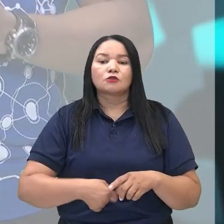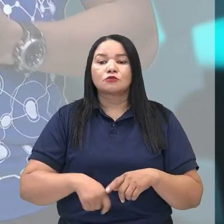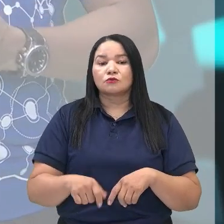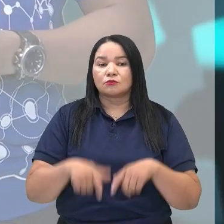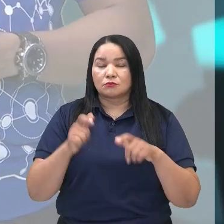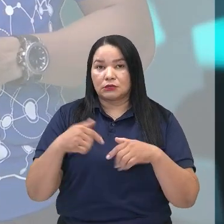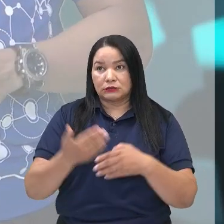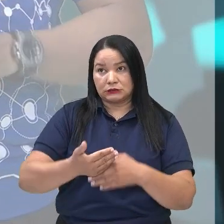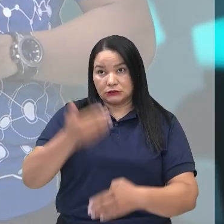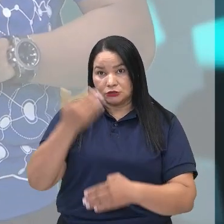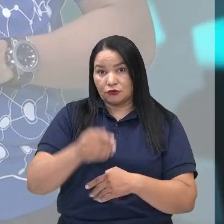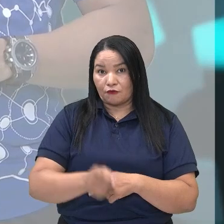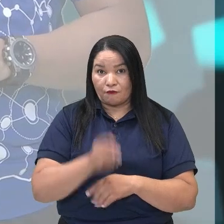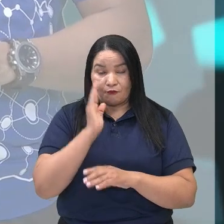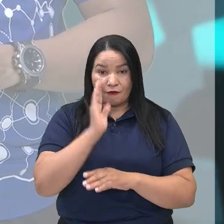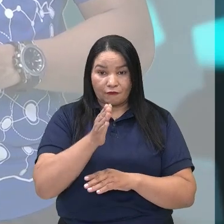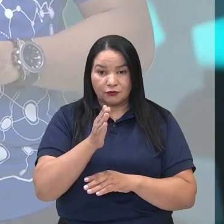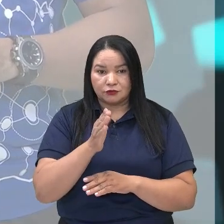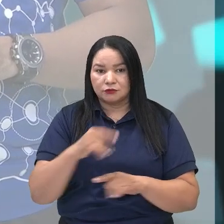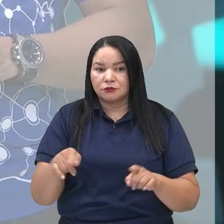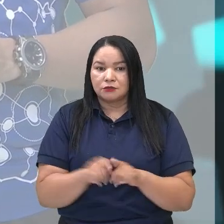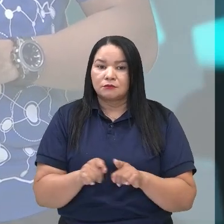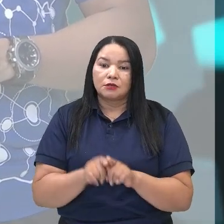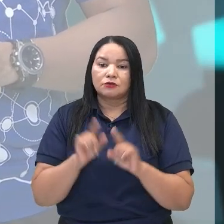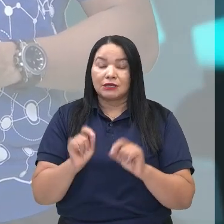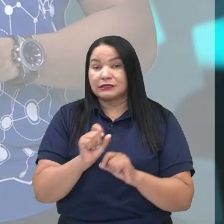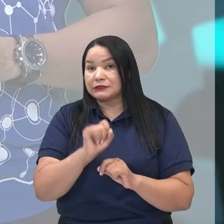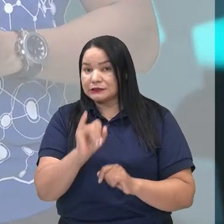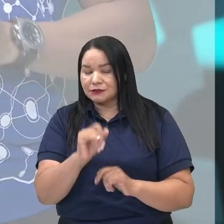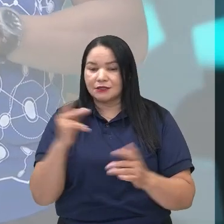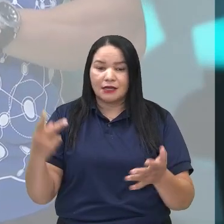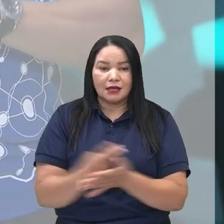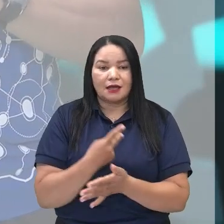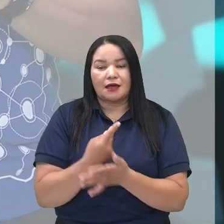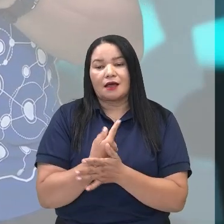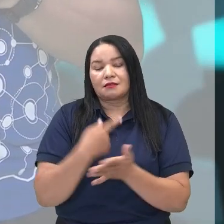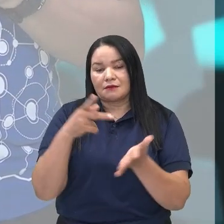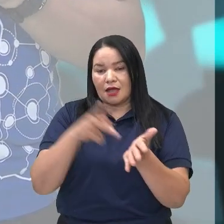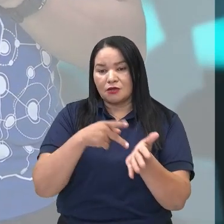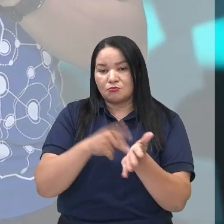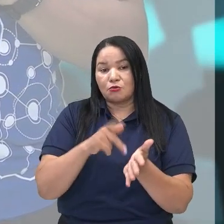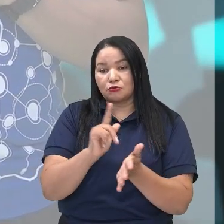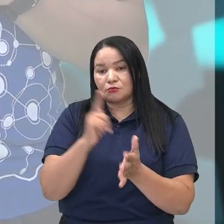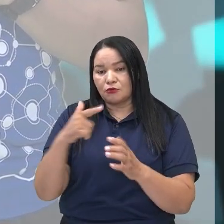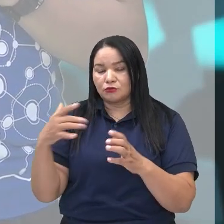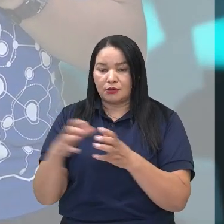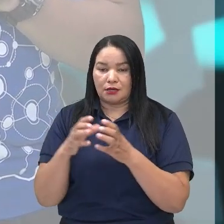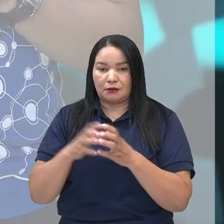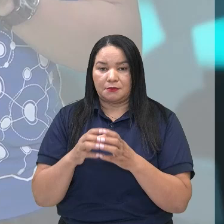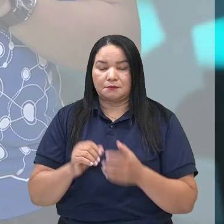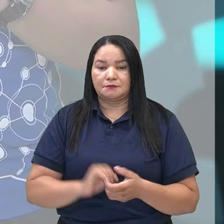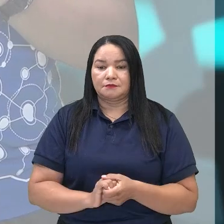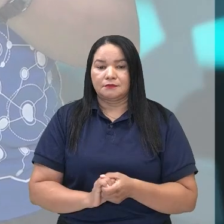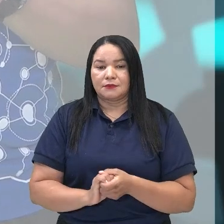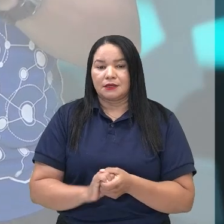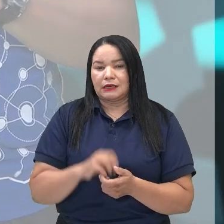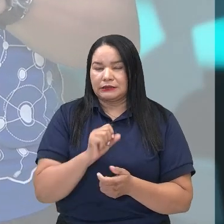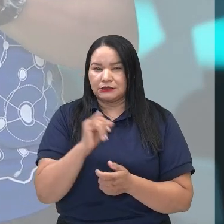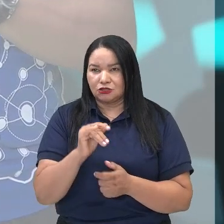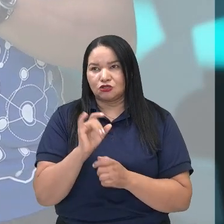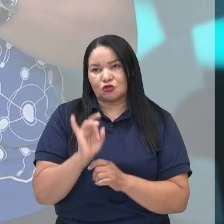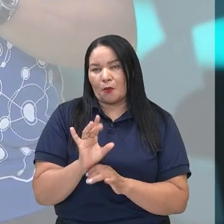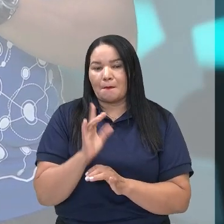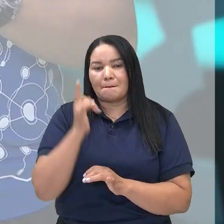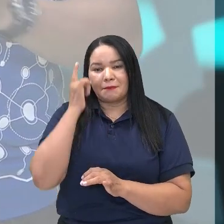frontal. Se o saque for falho, o adversário ganha o ponto. Então, não é interessante só